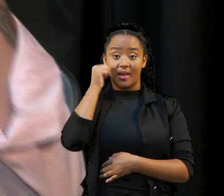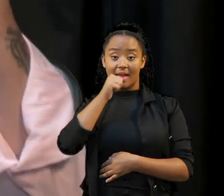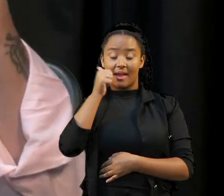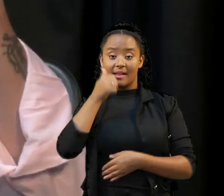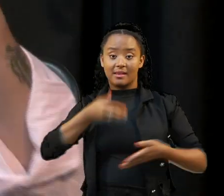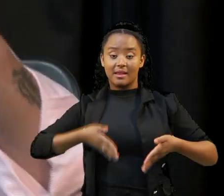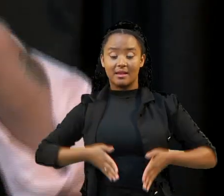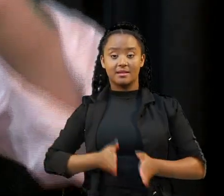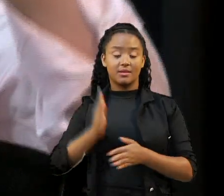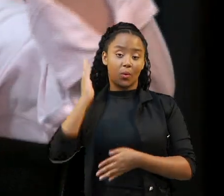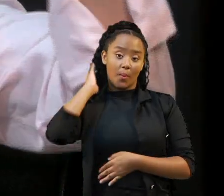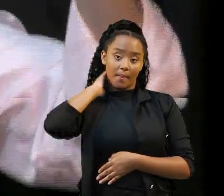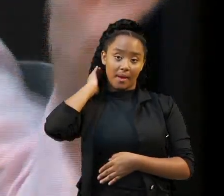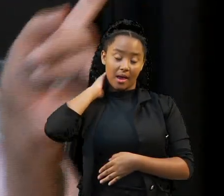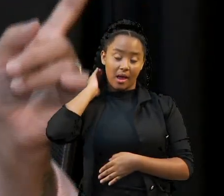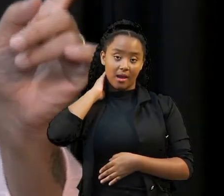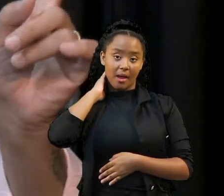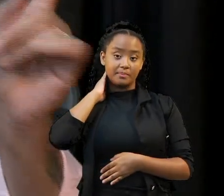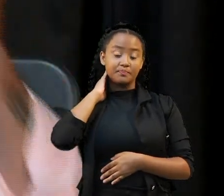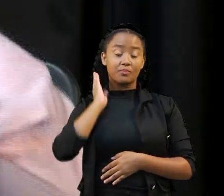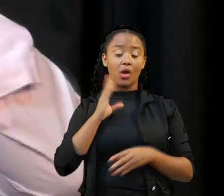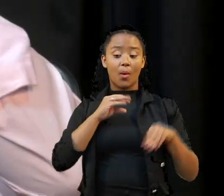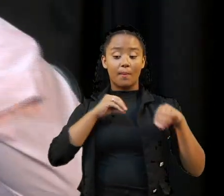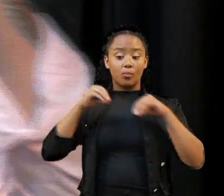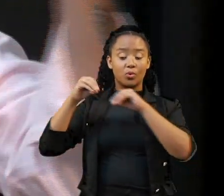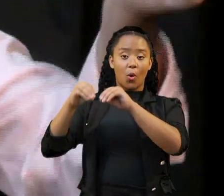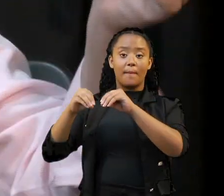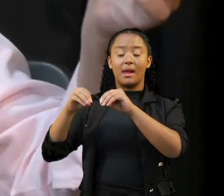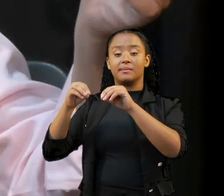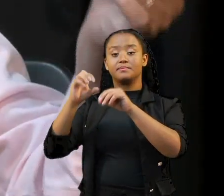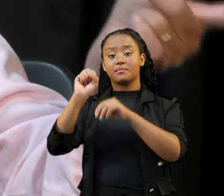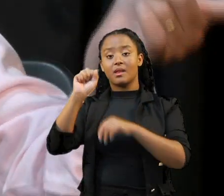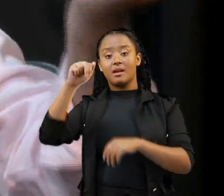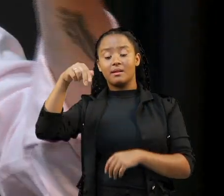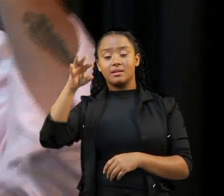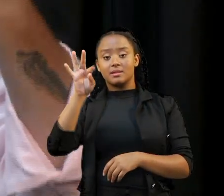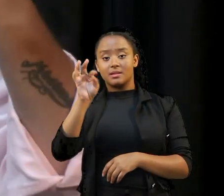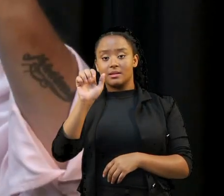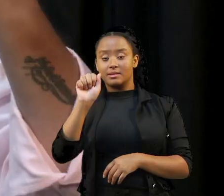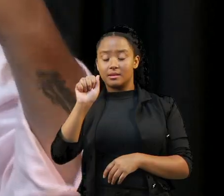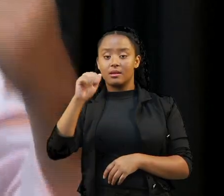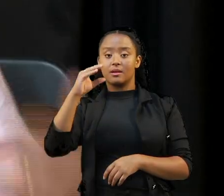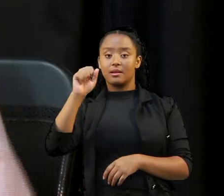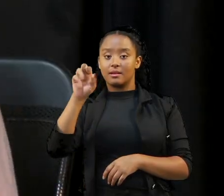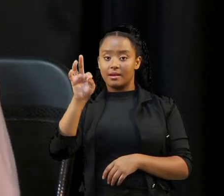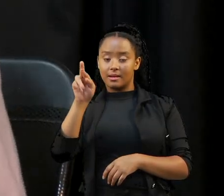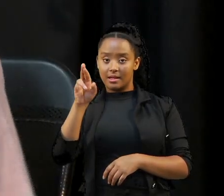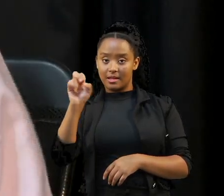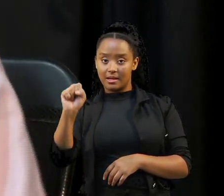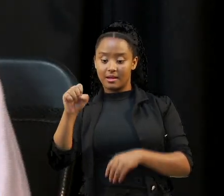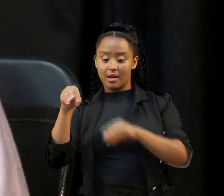Pará. Ela foi para Santa Catarina. De Santa Catarina ela veio para Uberlândia